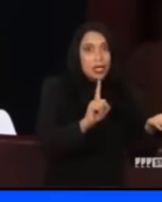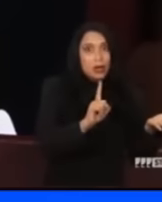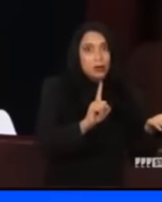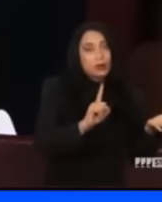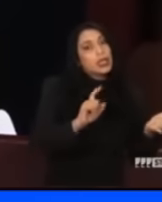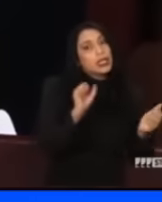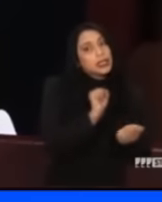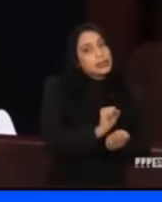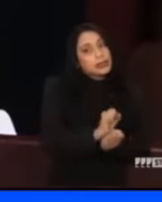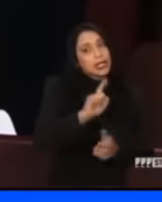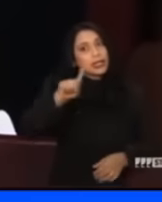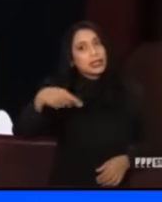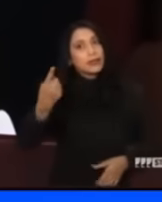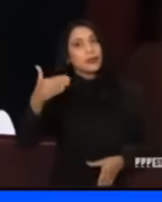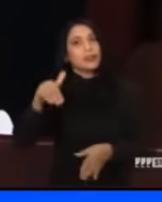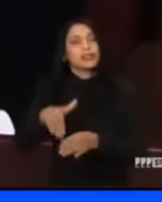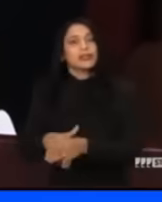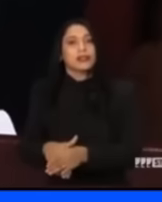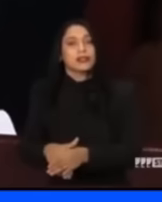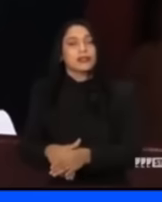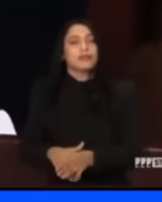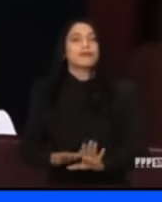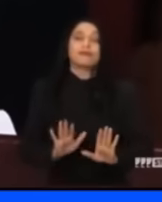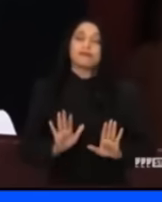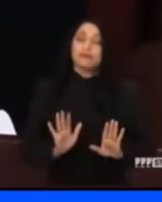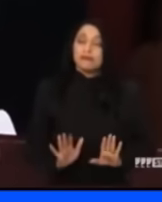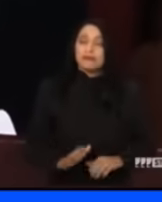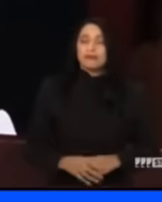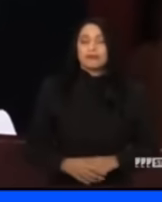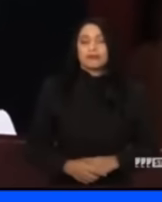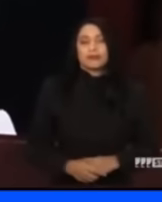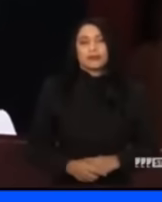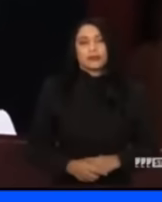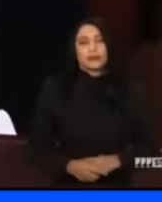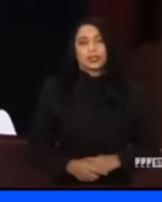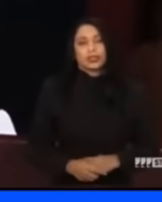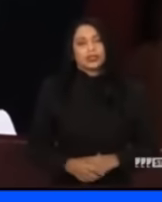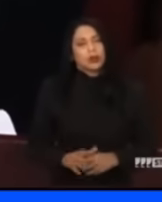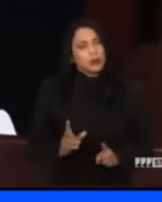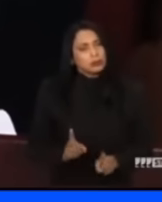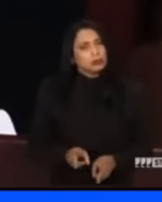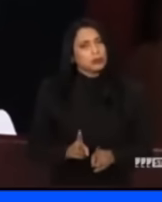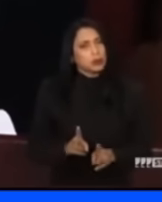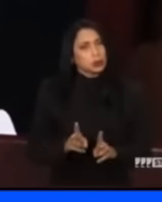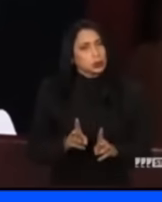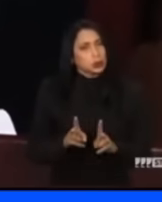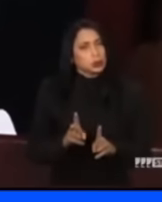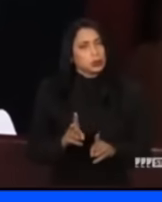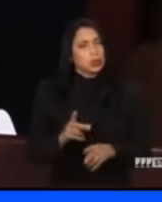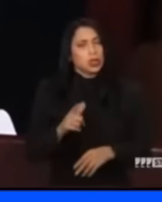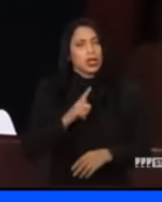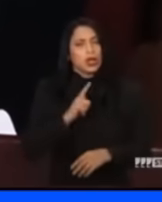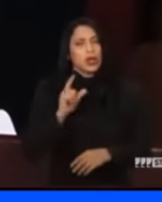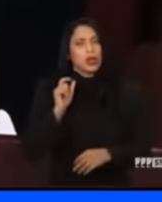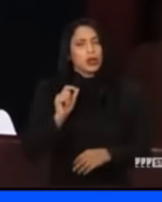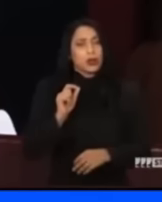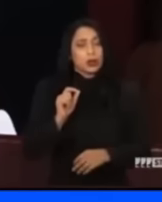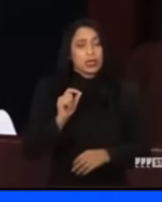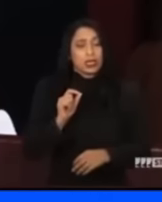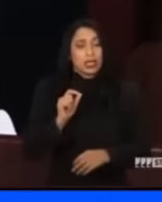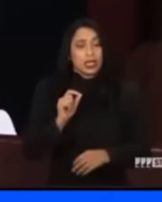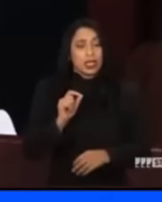pleito. Por isso há, continua ele, grande receio de uma